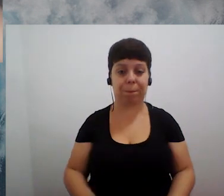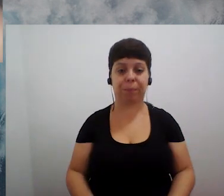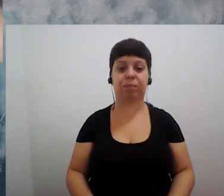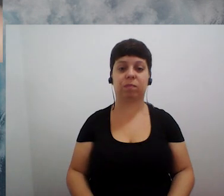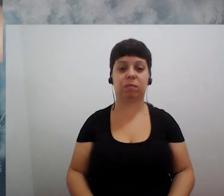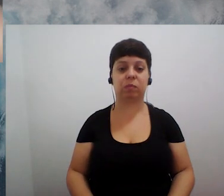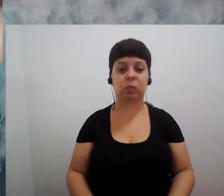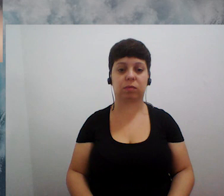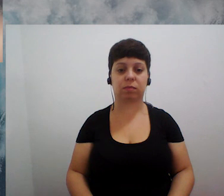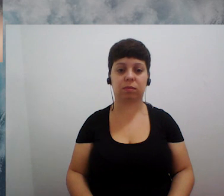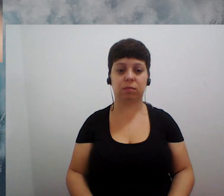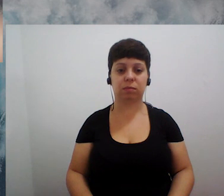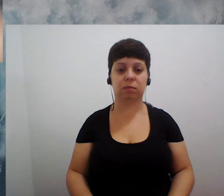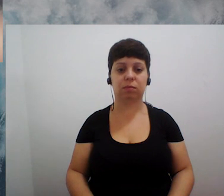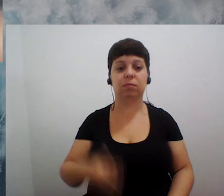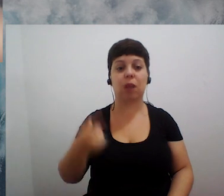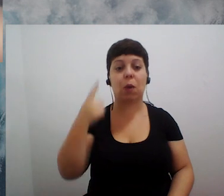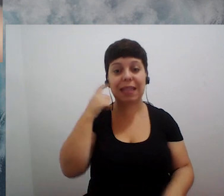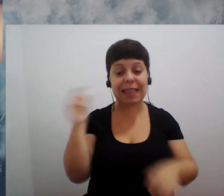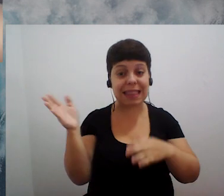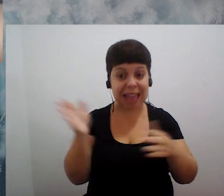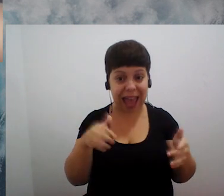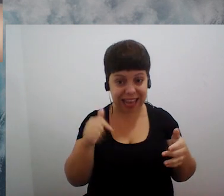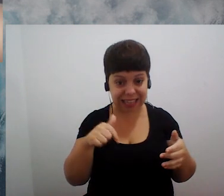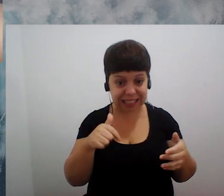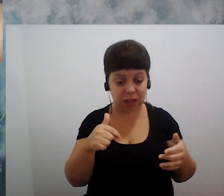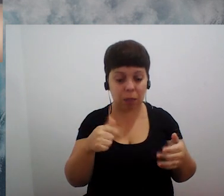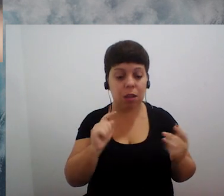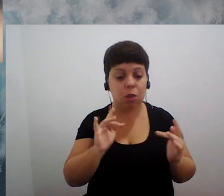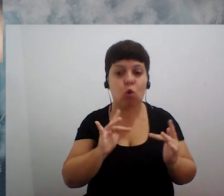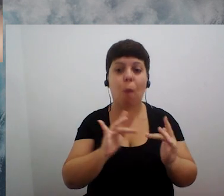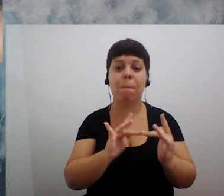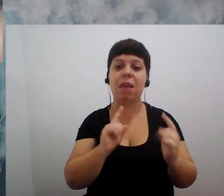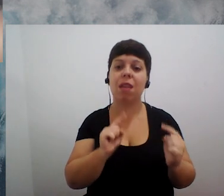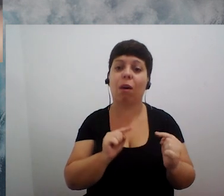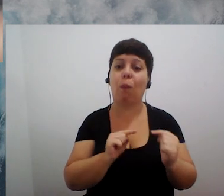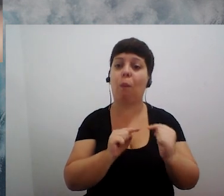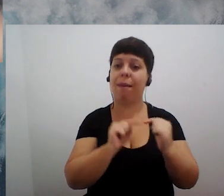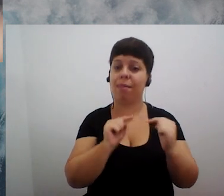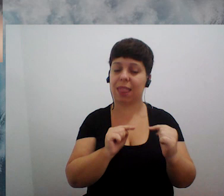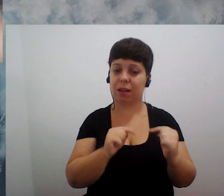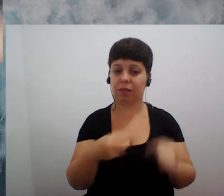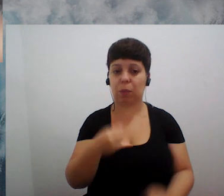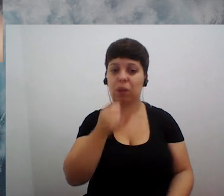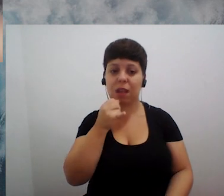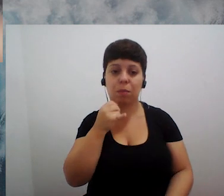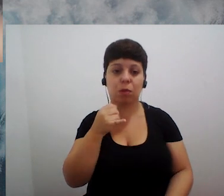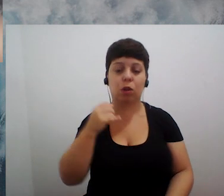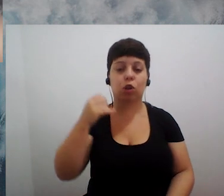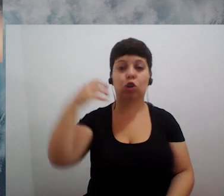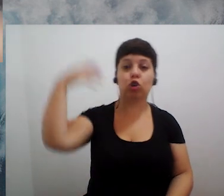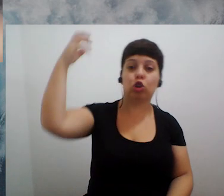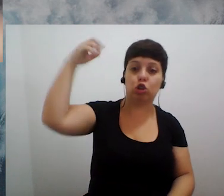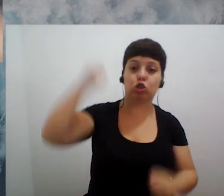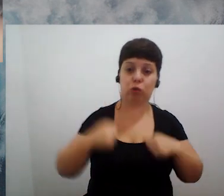for trazer, né, ideias para o território, é a gente trazer ideias que conversem com a realidade de cada um. Por exemplo, pode ser que essa ideia